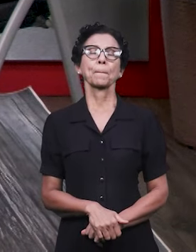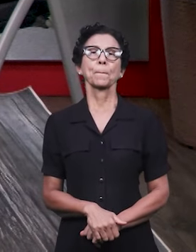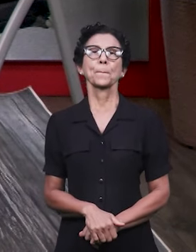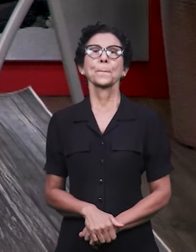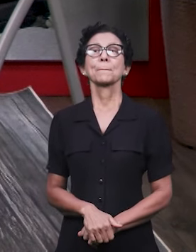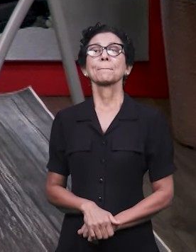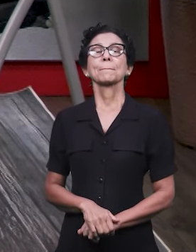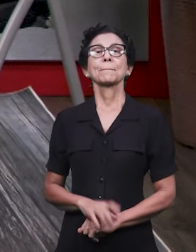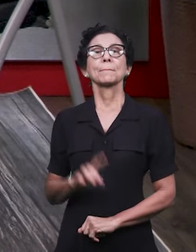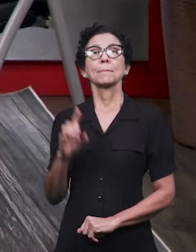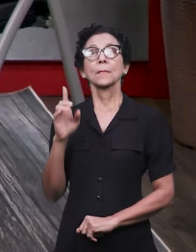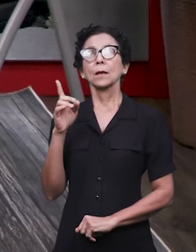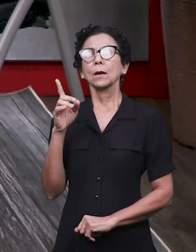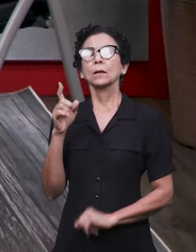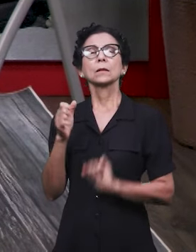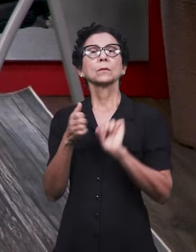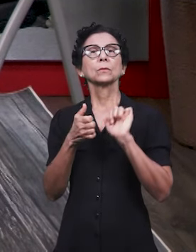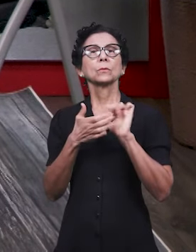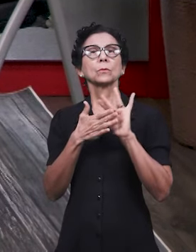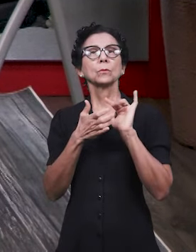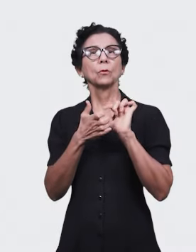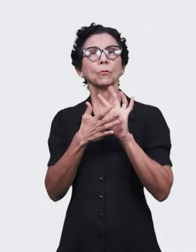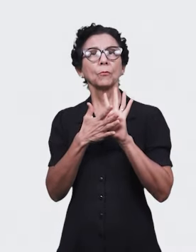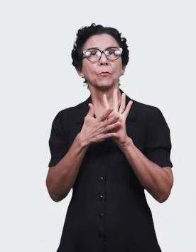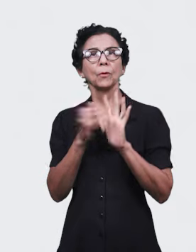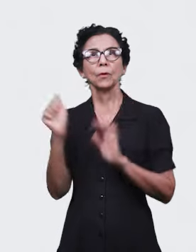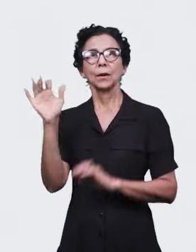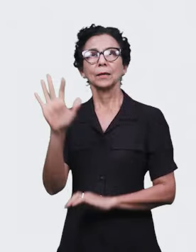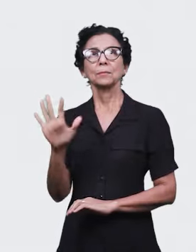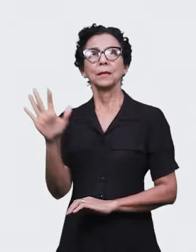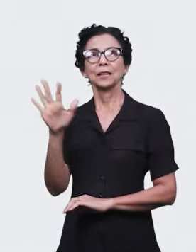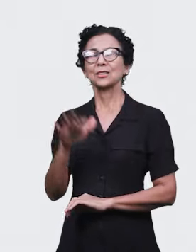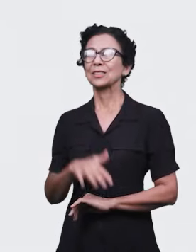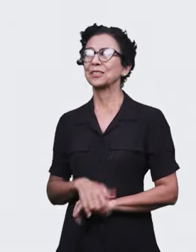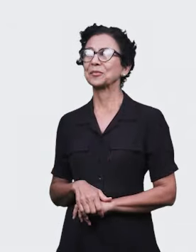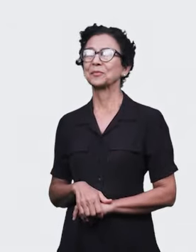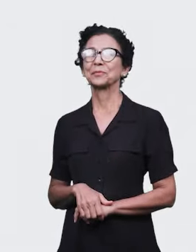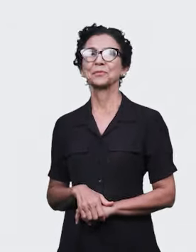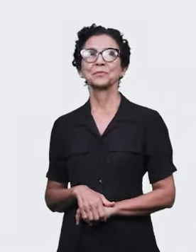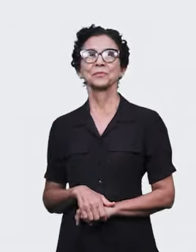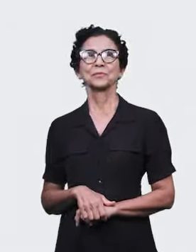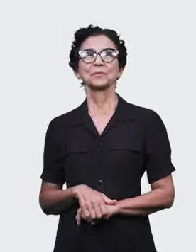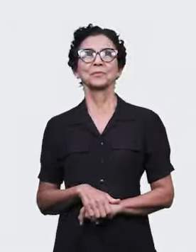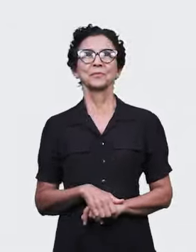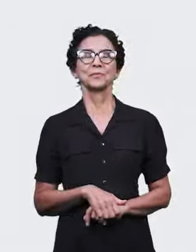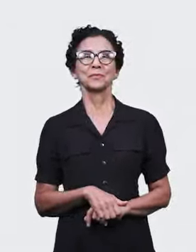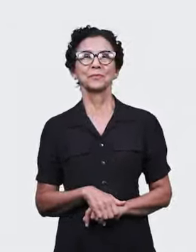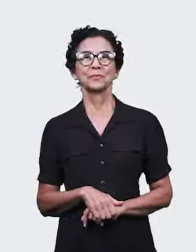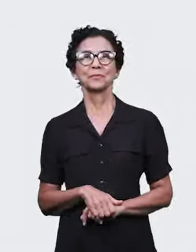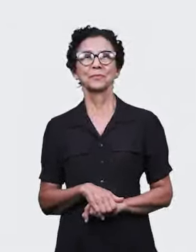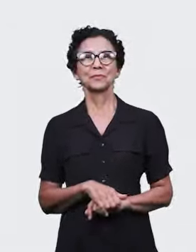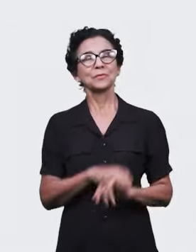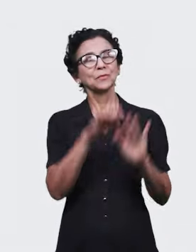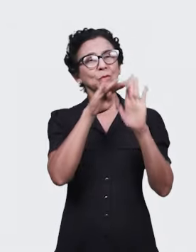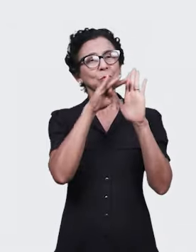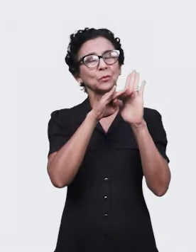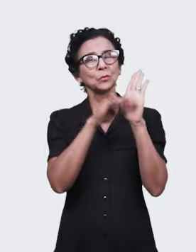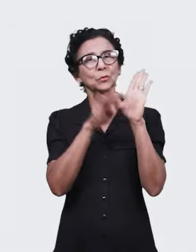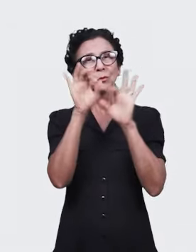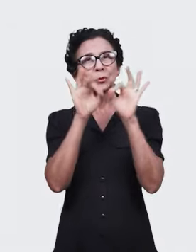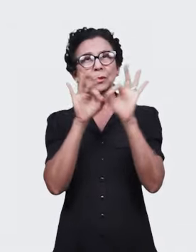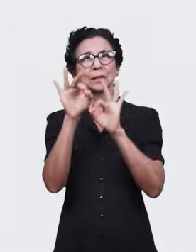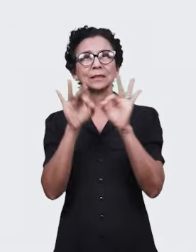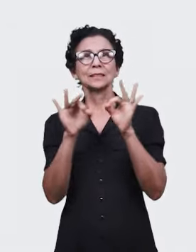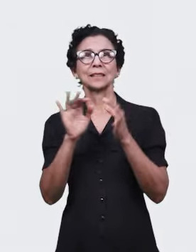Um louvor. Agora, olha, a imagem já está completa. Ela canta, vem a glorificação e eu estou concordando